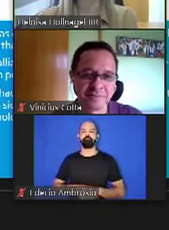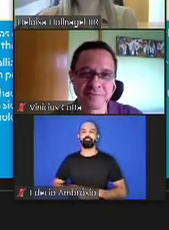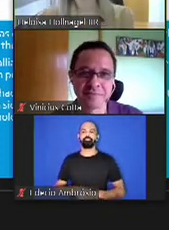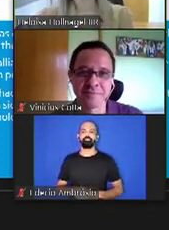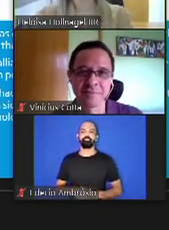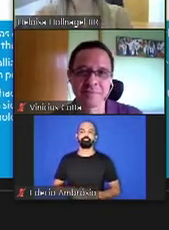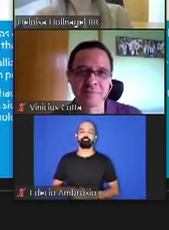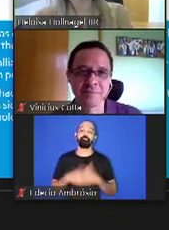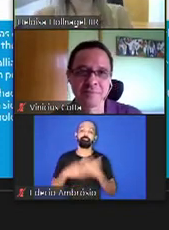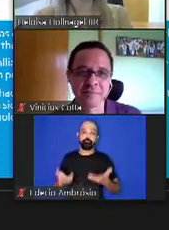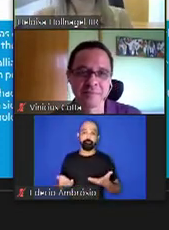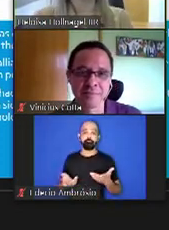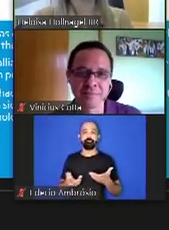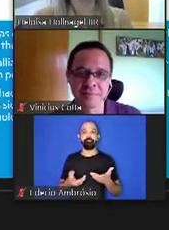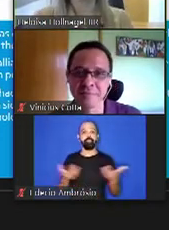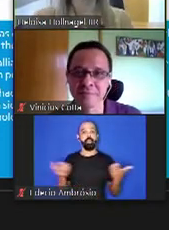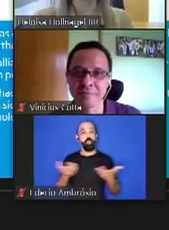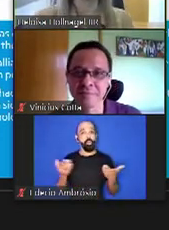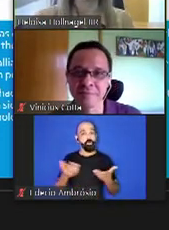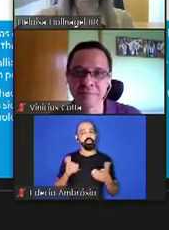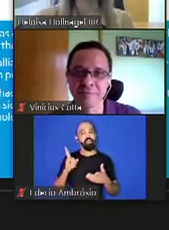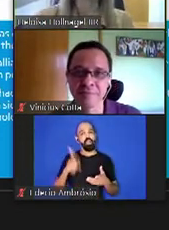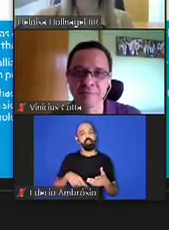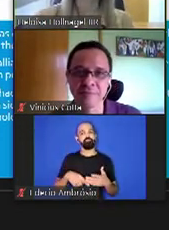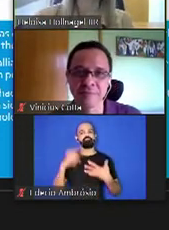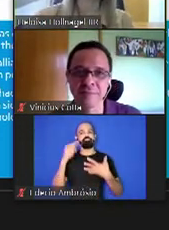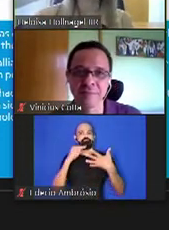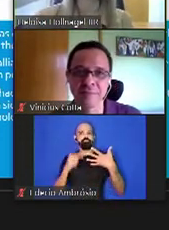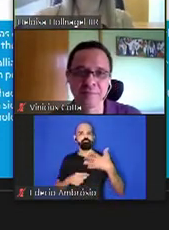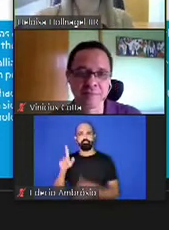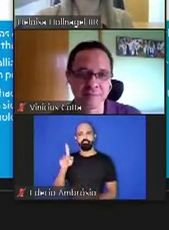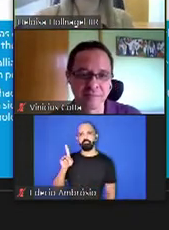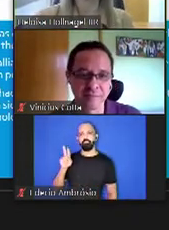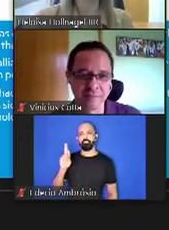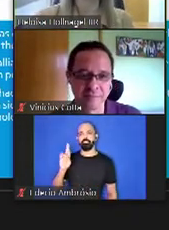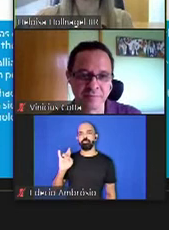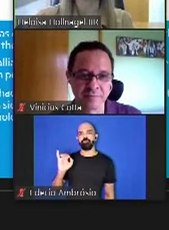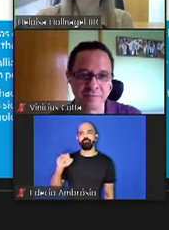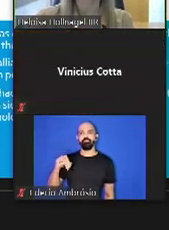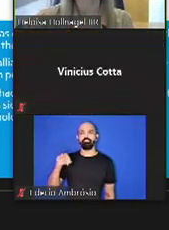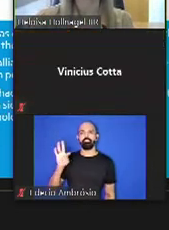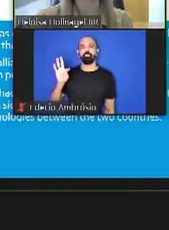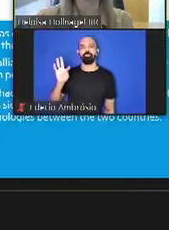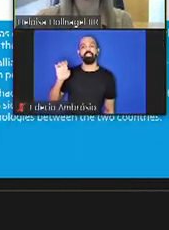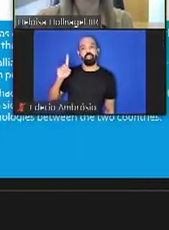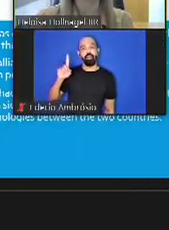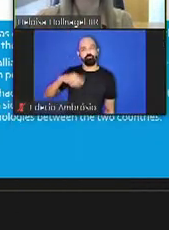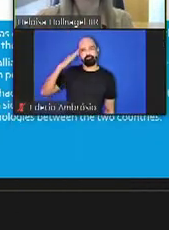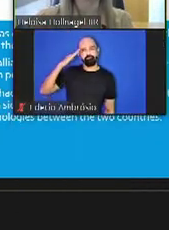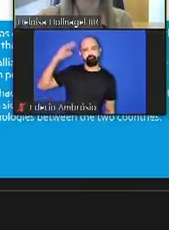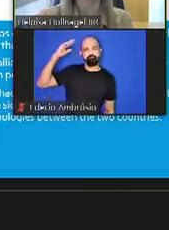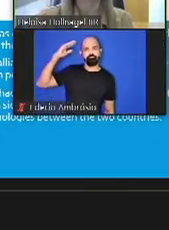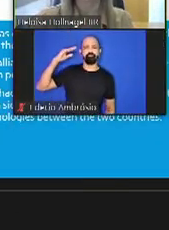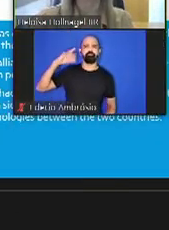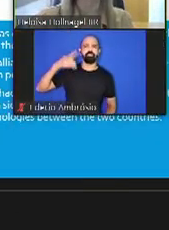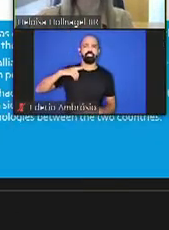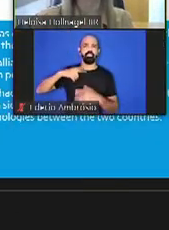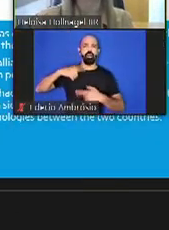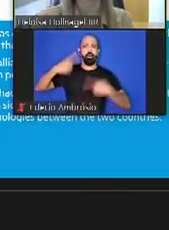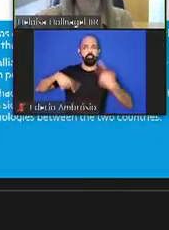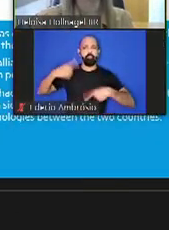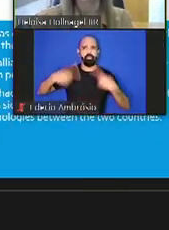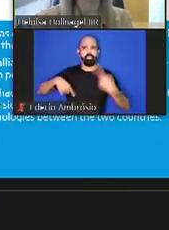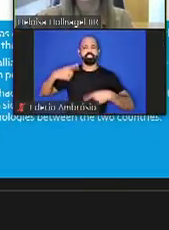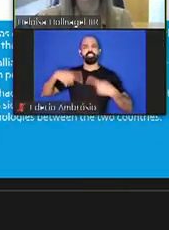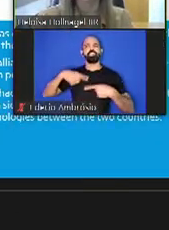Bom, então o evento de hoje é para tratar sobre o PRINT. O PRINT é a grande política institucional de internacionalização